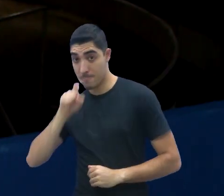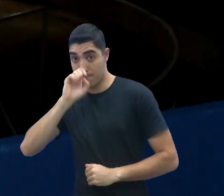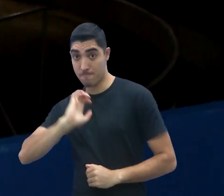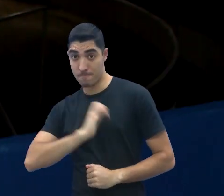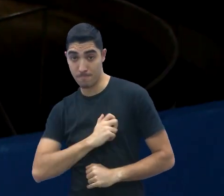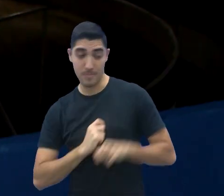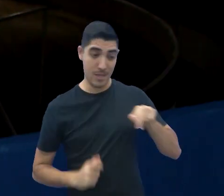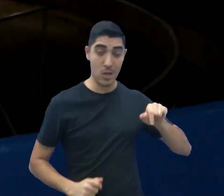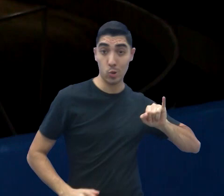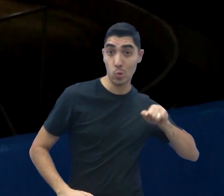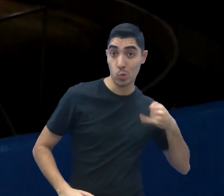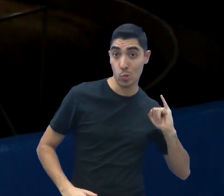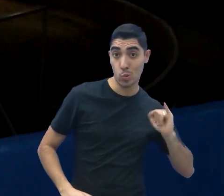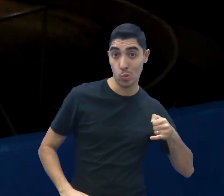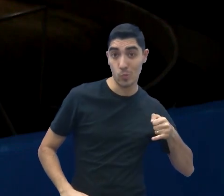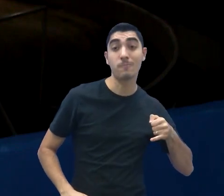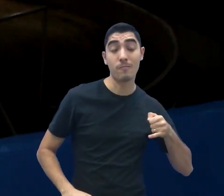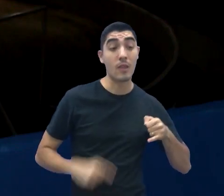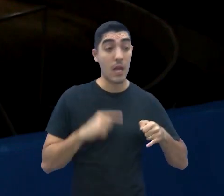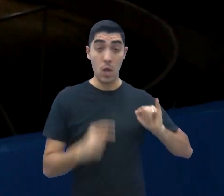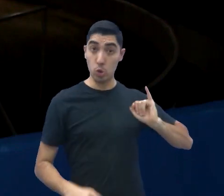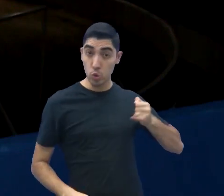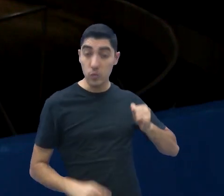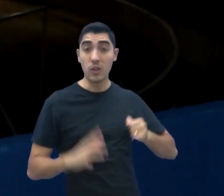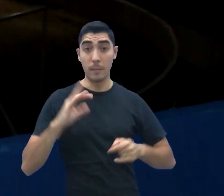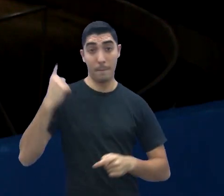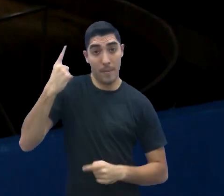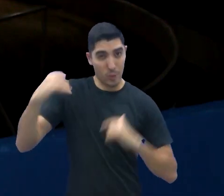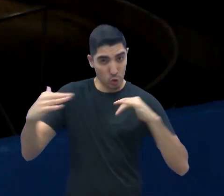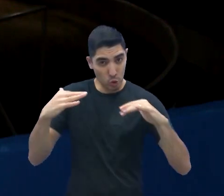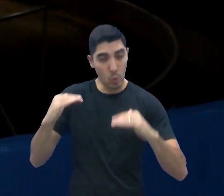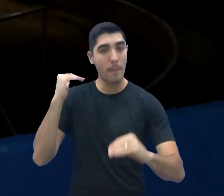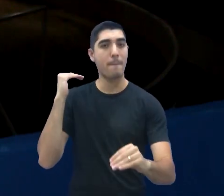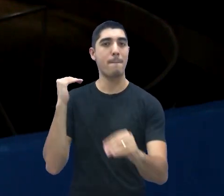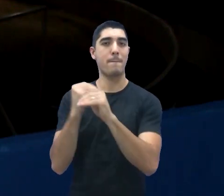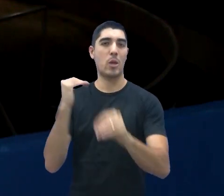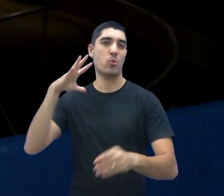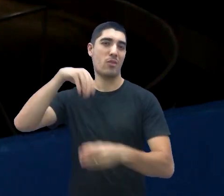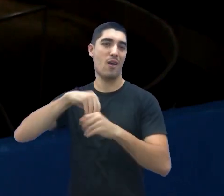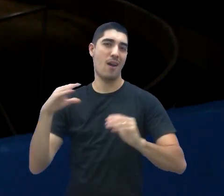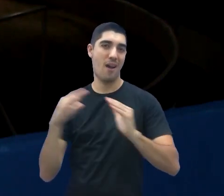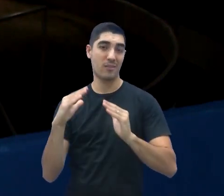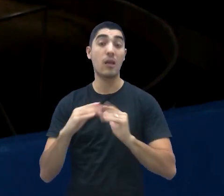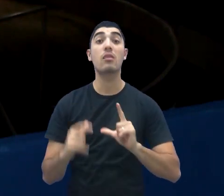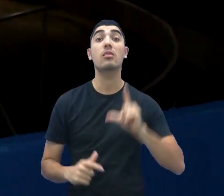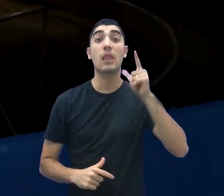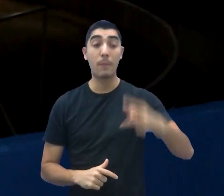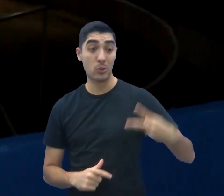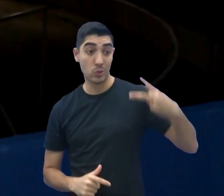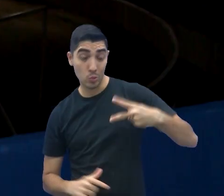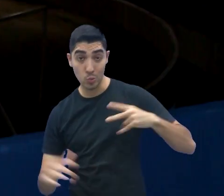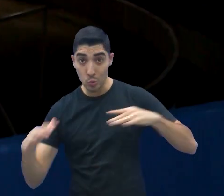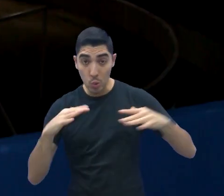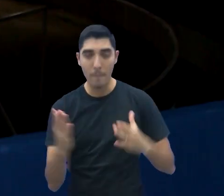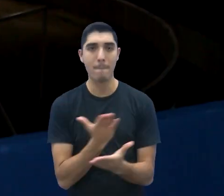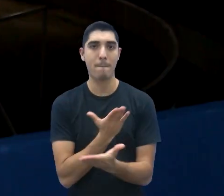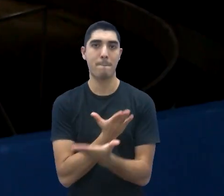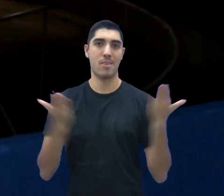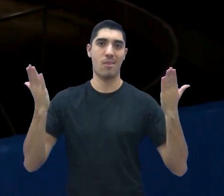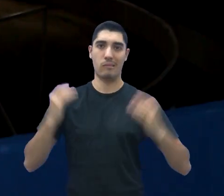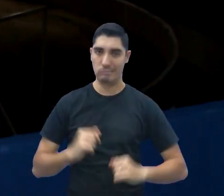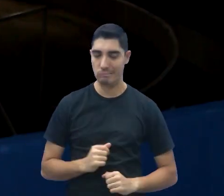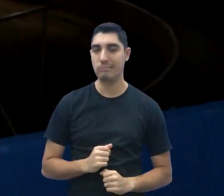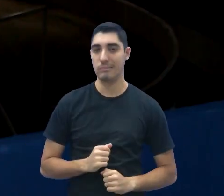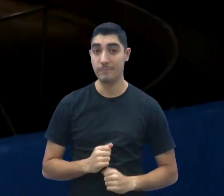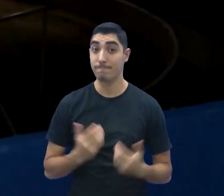moleque travesso empatou em casa na estreia e foi goleado pela Ferroviária na segunda rodada. Então o